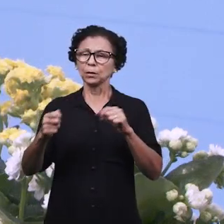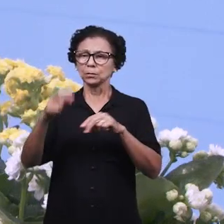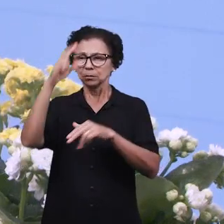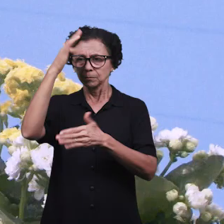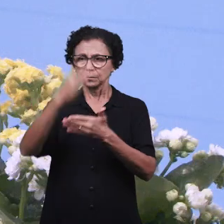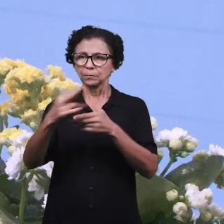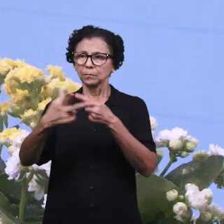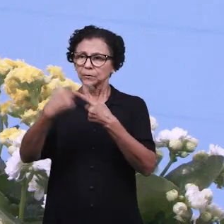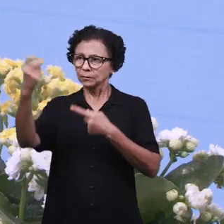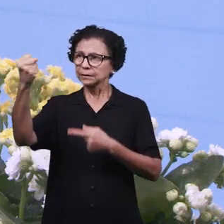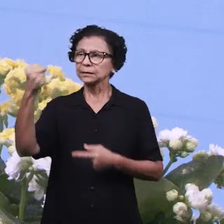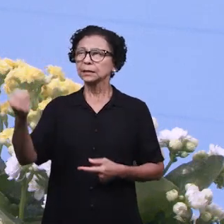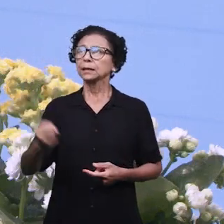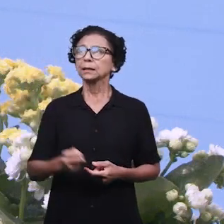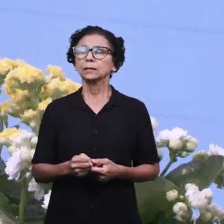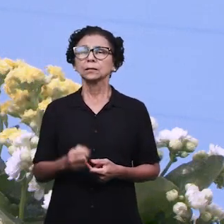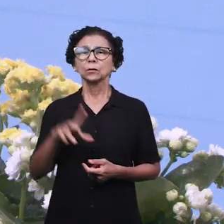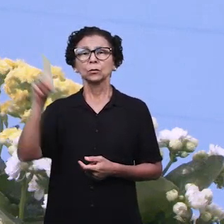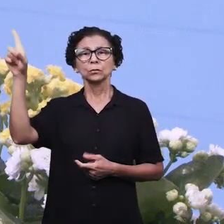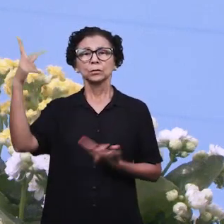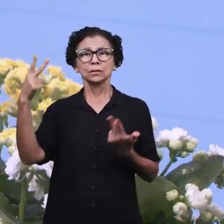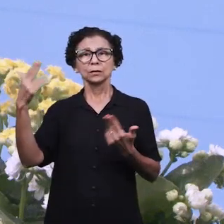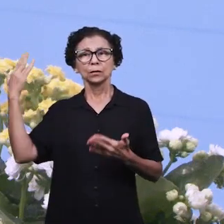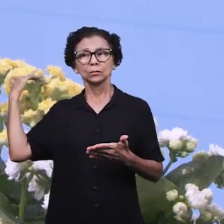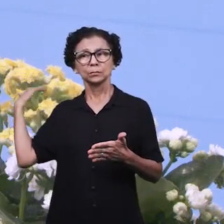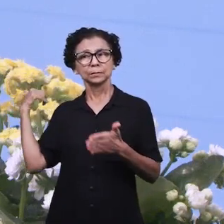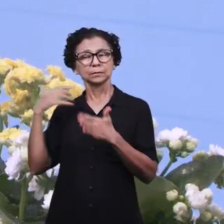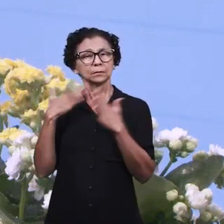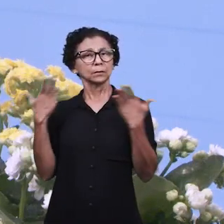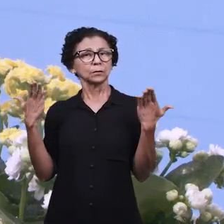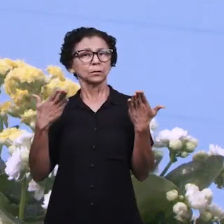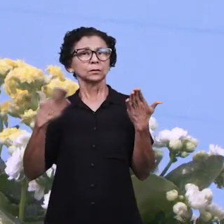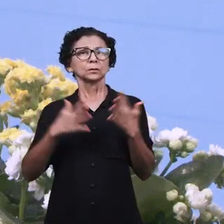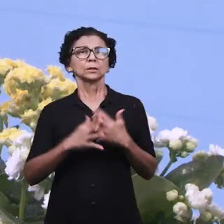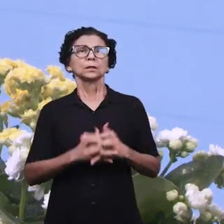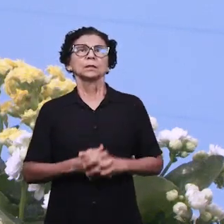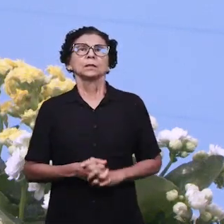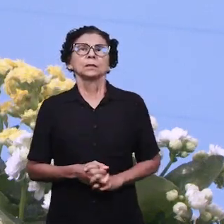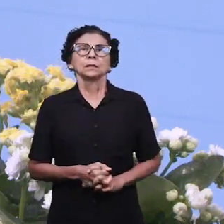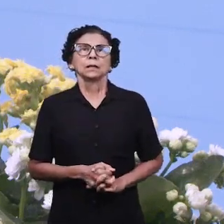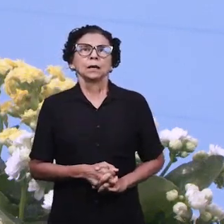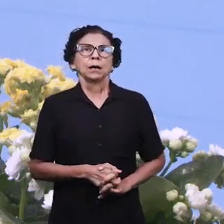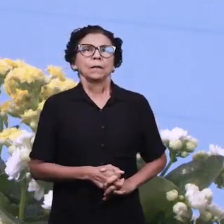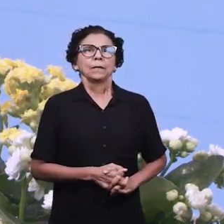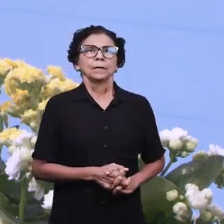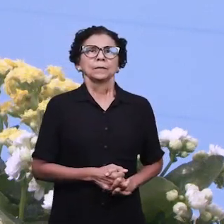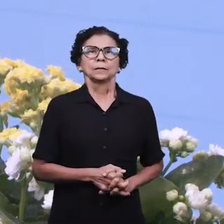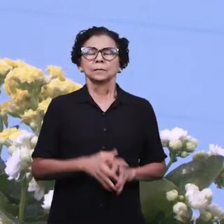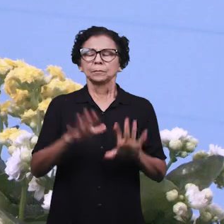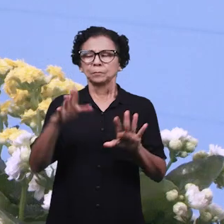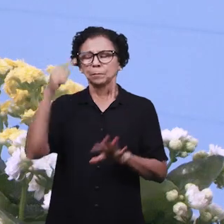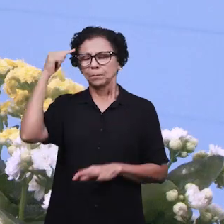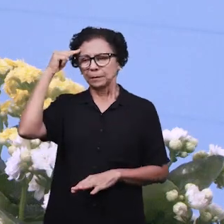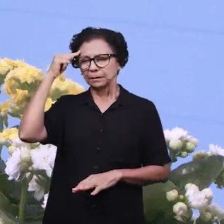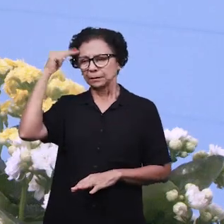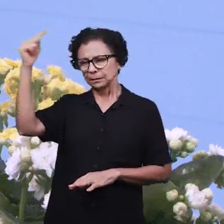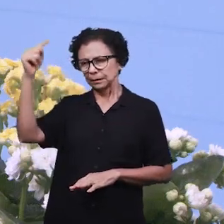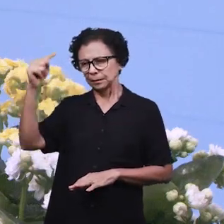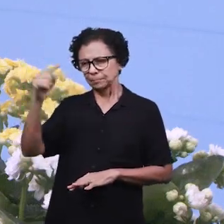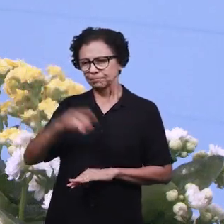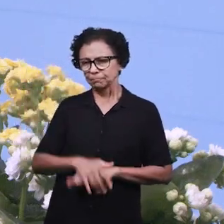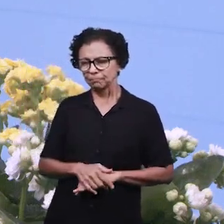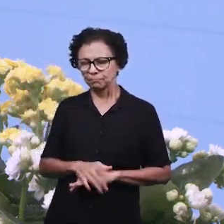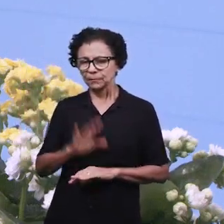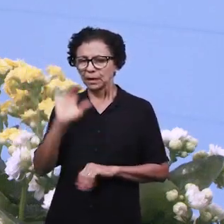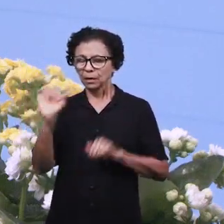aí comecei a fazer um trabalho, assim, eu falei: "Sabe de uma coisa? Eu vou passar para a vara da infância". Aí eu fui